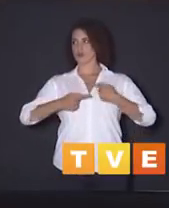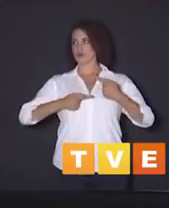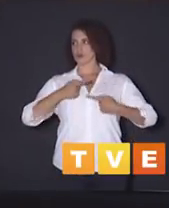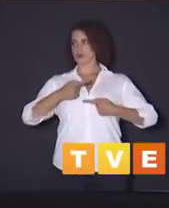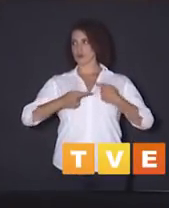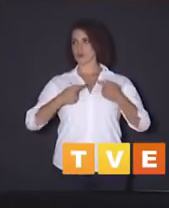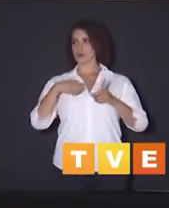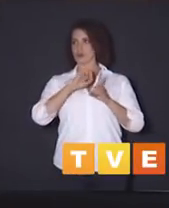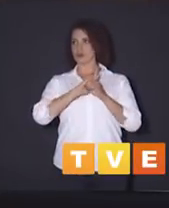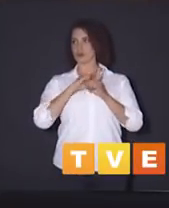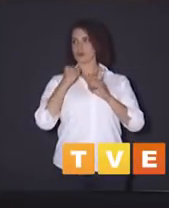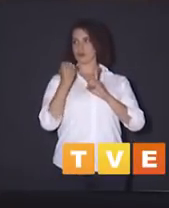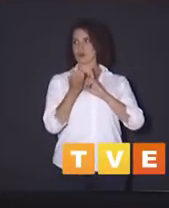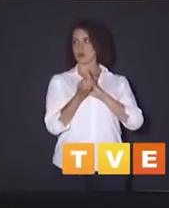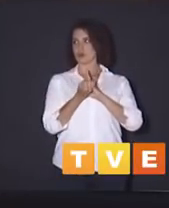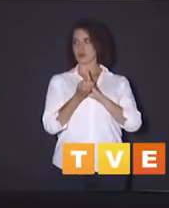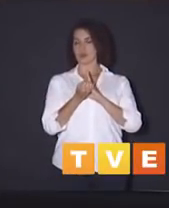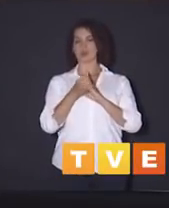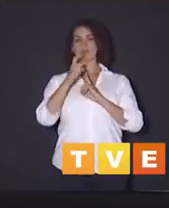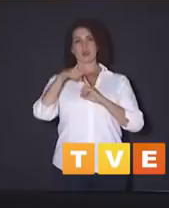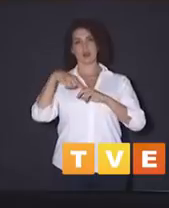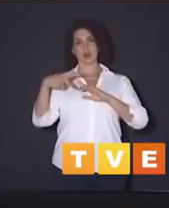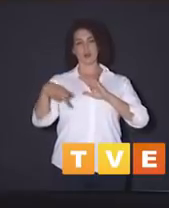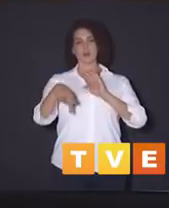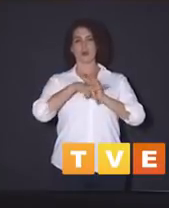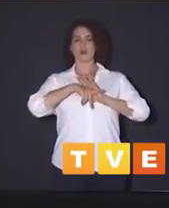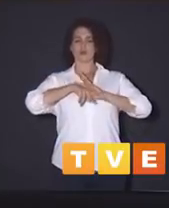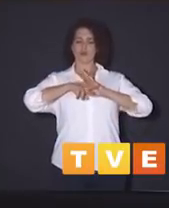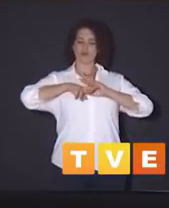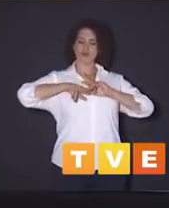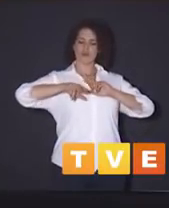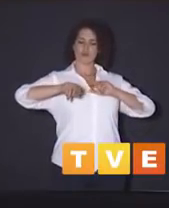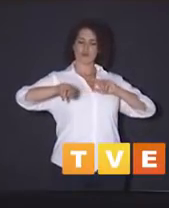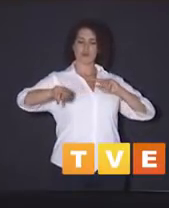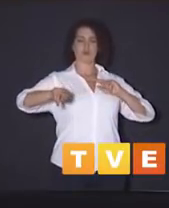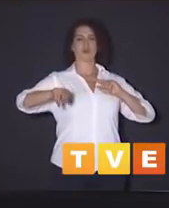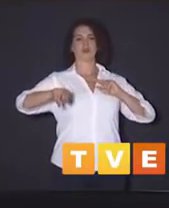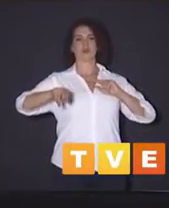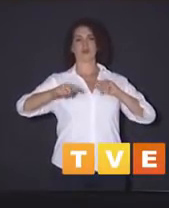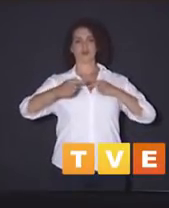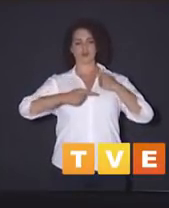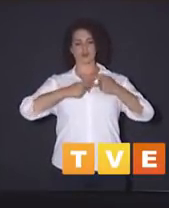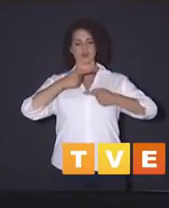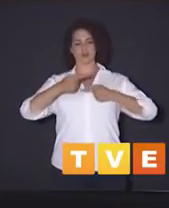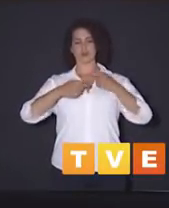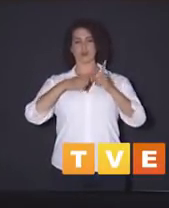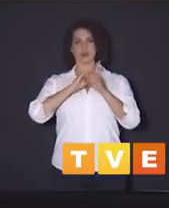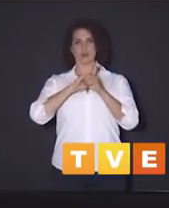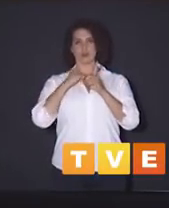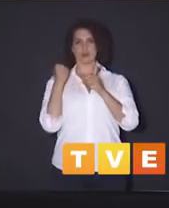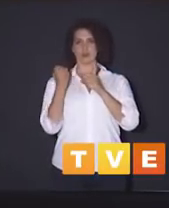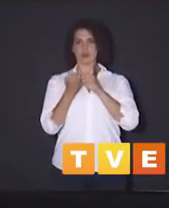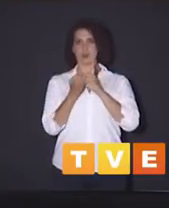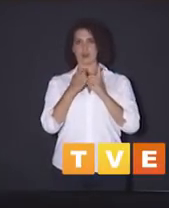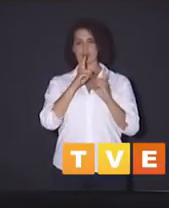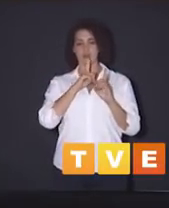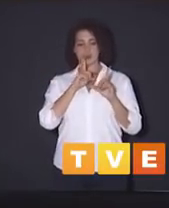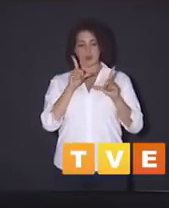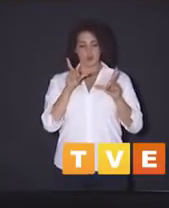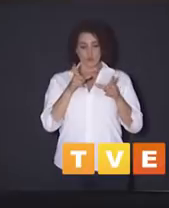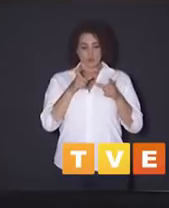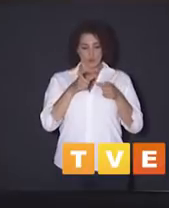é um gestor de múltiplas escalas esse gestor da sociedade tem aquela escala mais micro